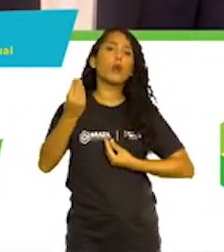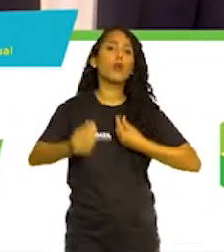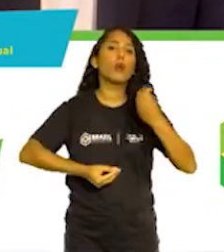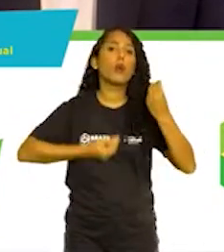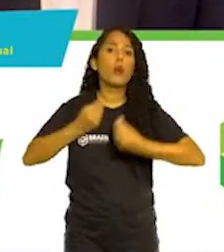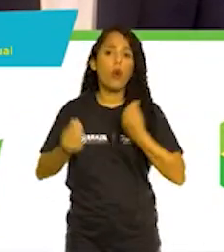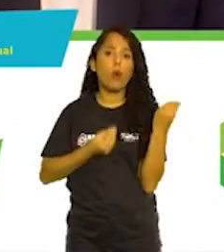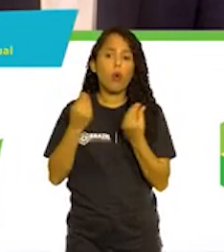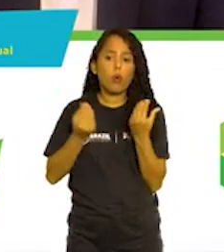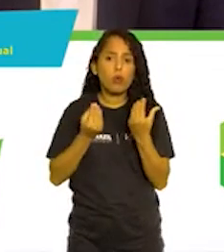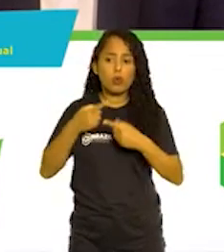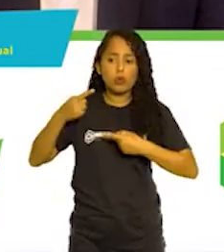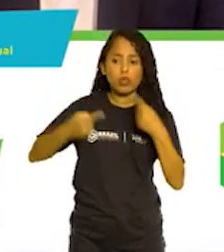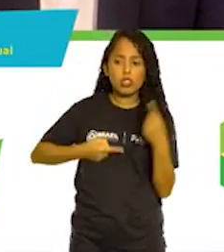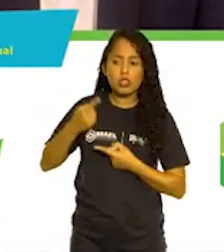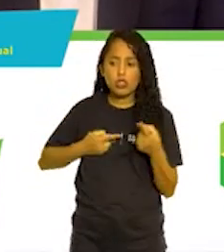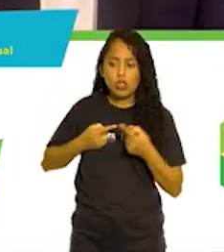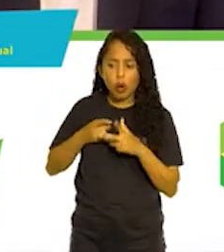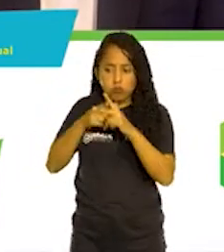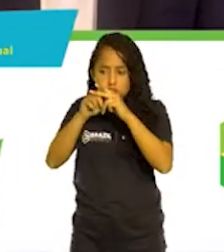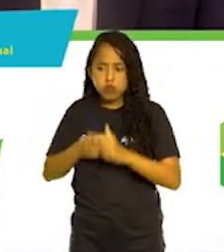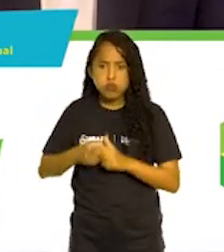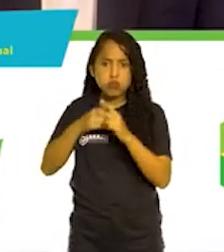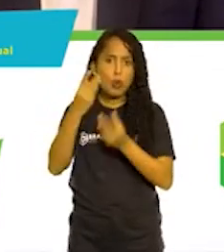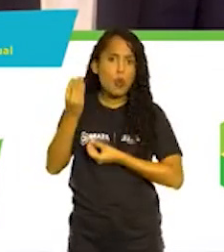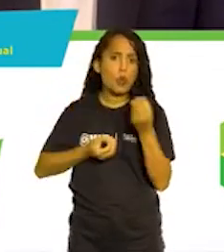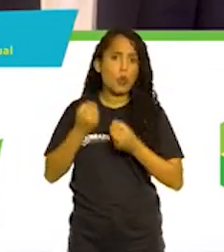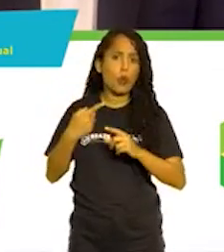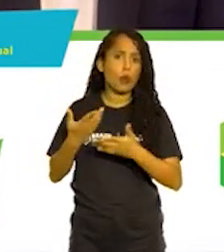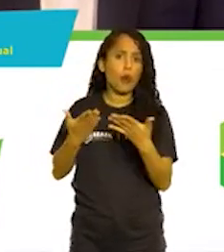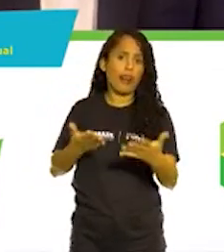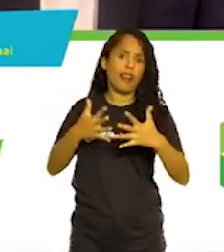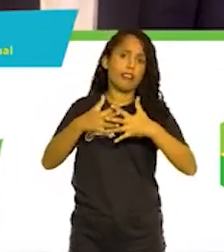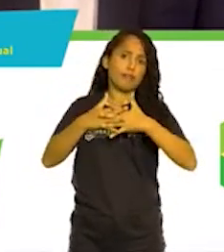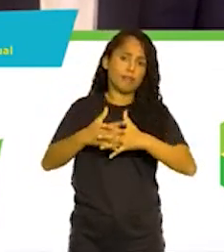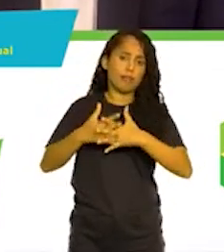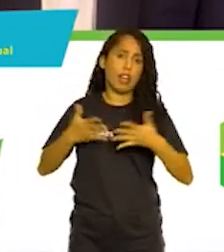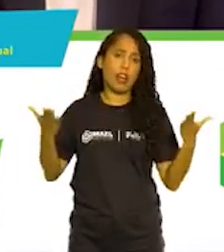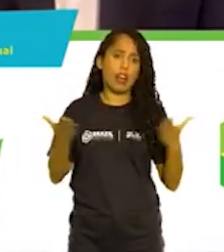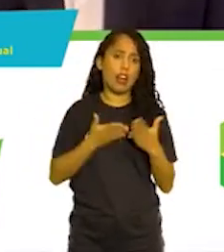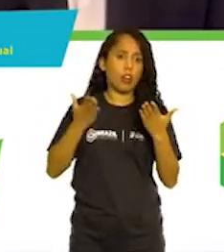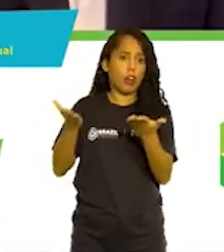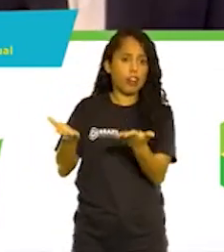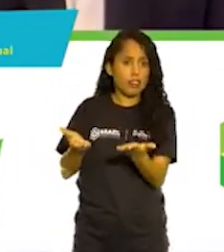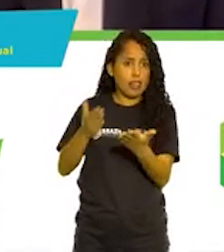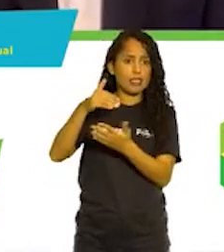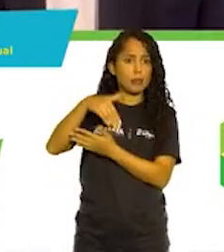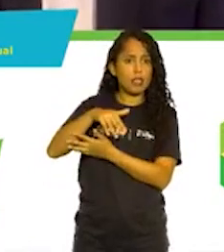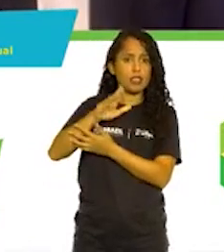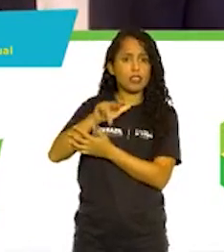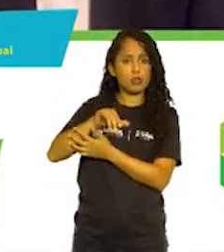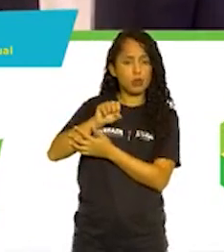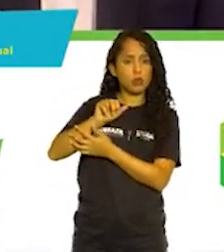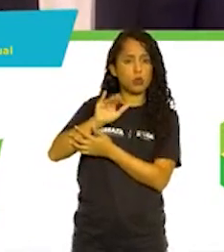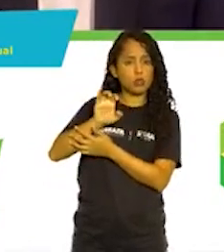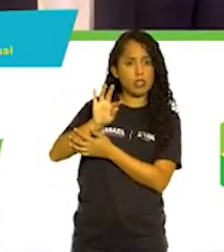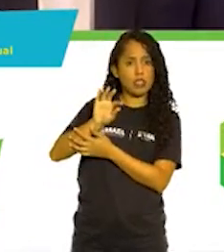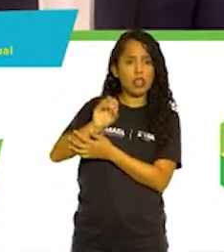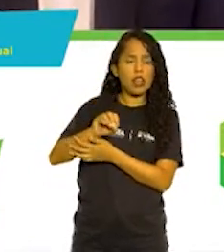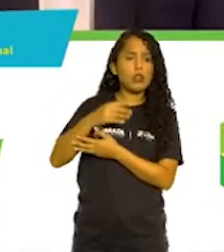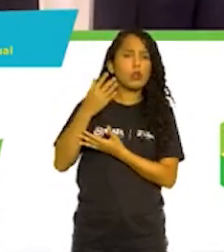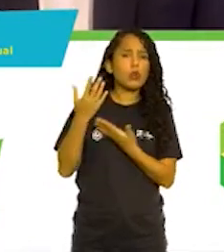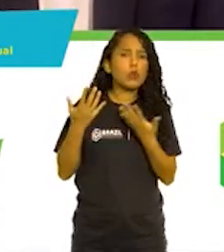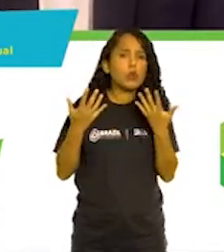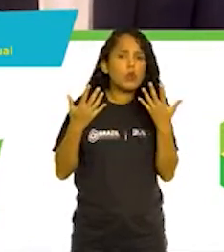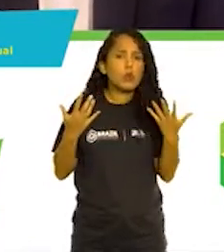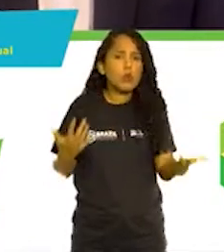essa confusão. E é por isso que eu já passo a primeira pergunta para o Mansueto, porque ele entende bem disso, e eu pergunto qual é o tamanho dessa